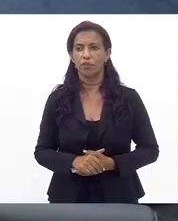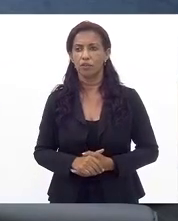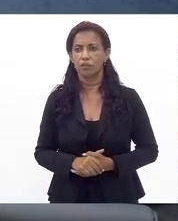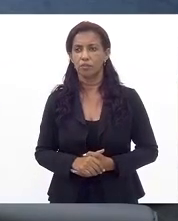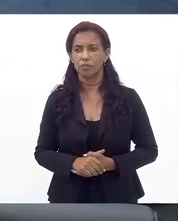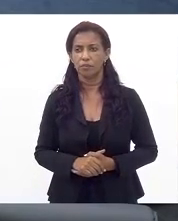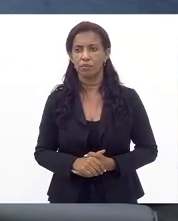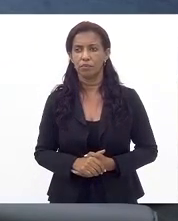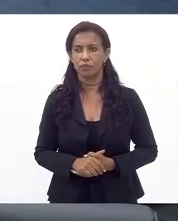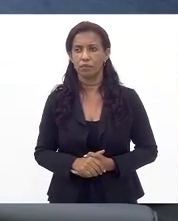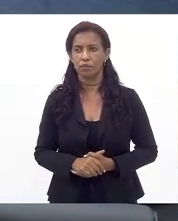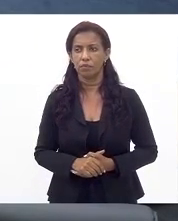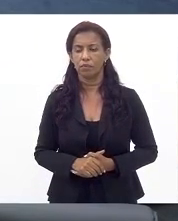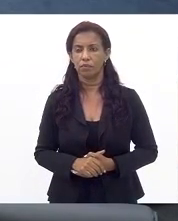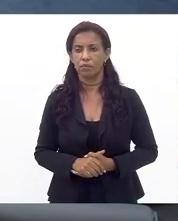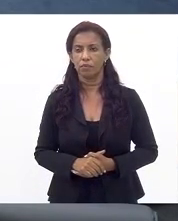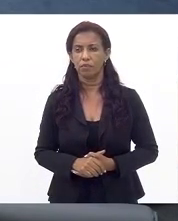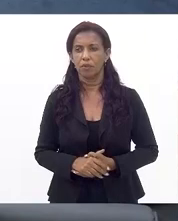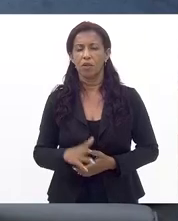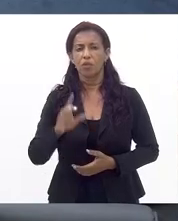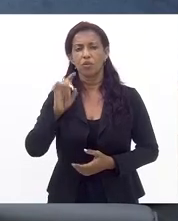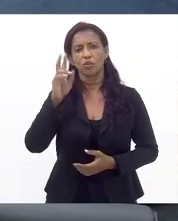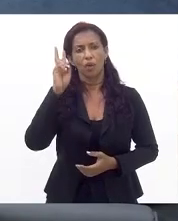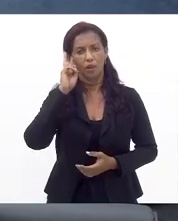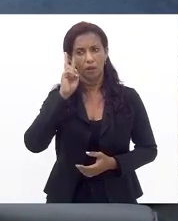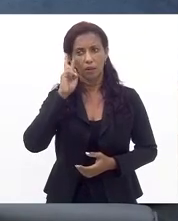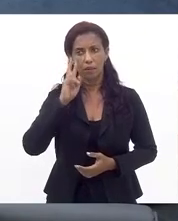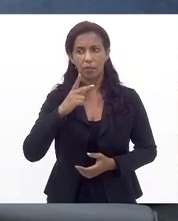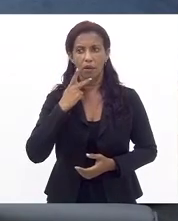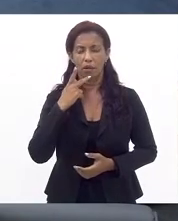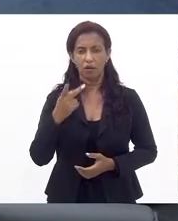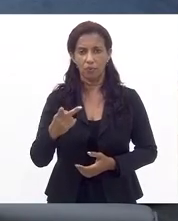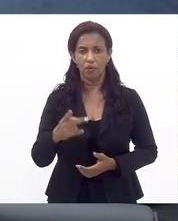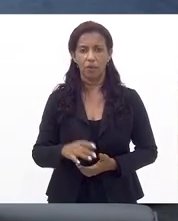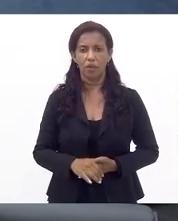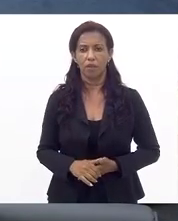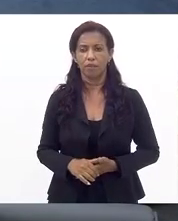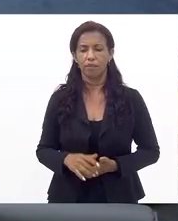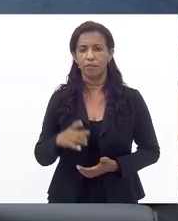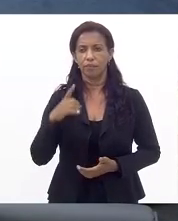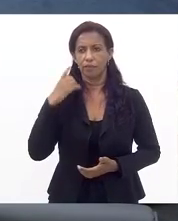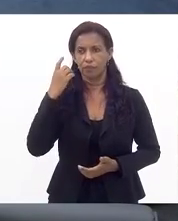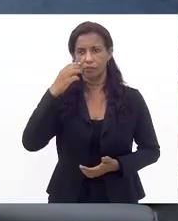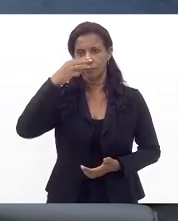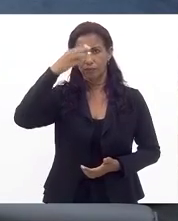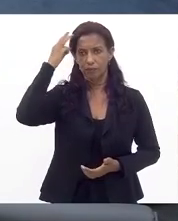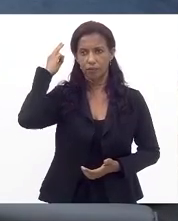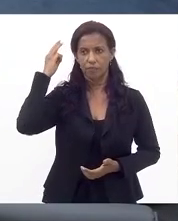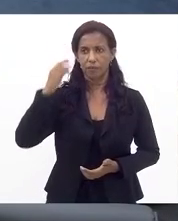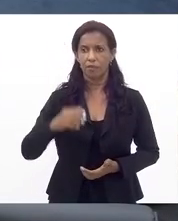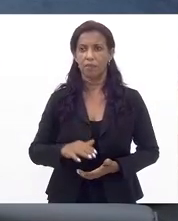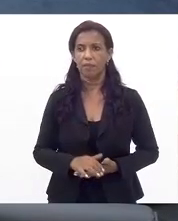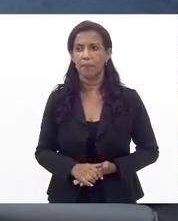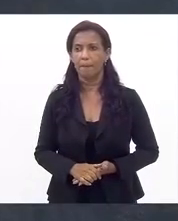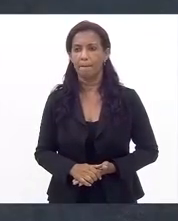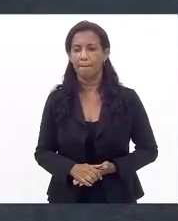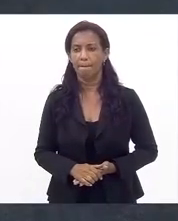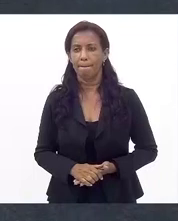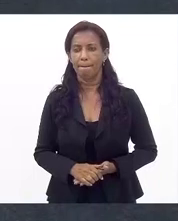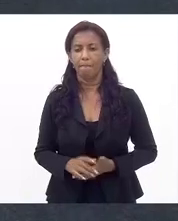firme aqui de Rodrigo amor eu só queria lembrar eu falei aqui em off ao Deputado Márcio Pacheco que